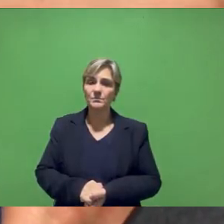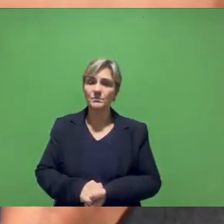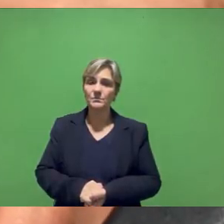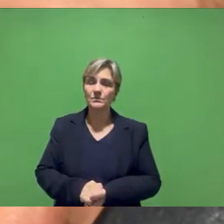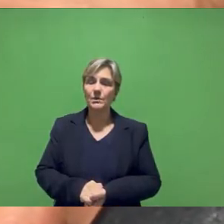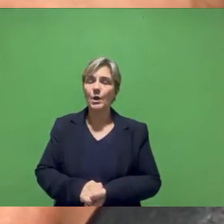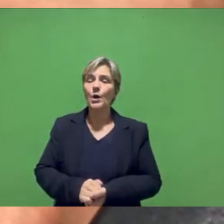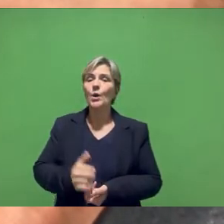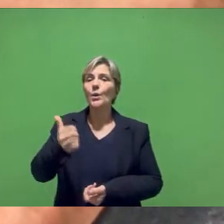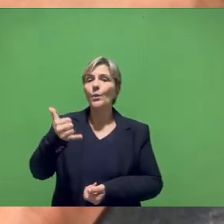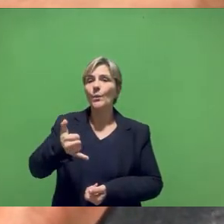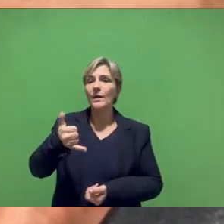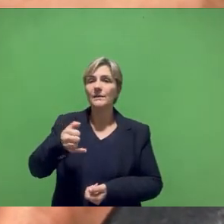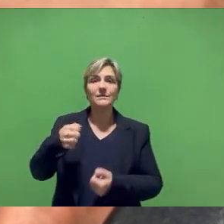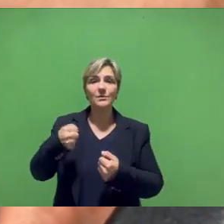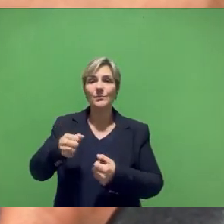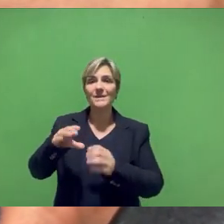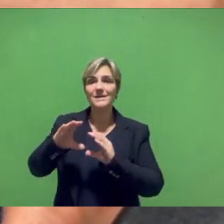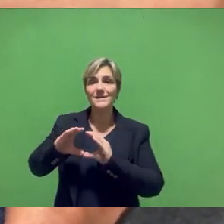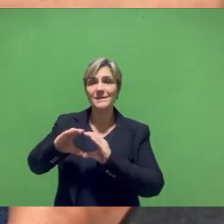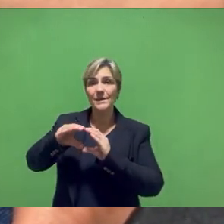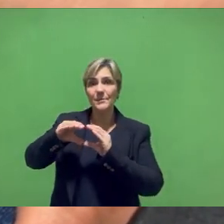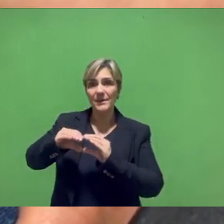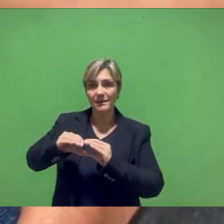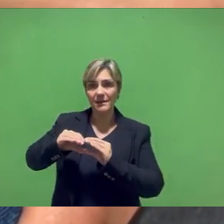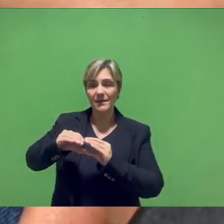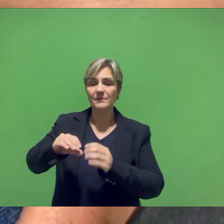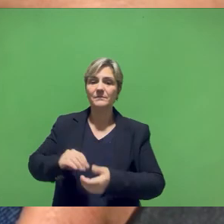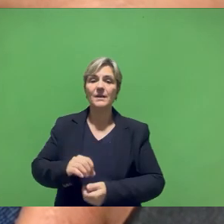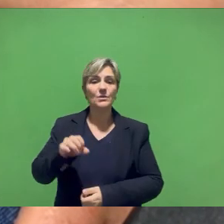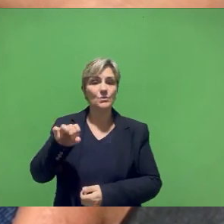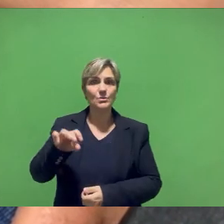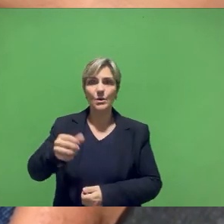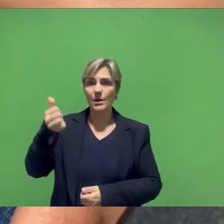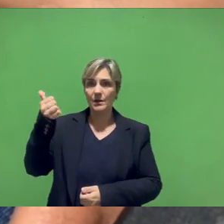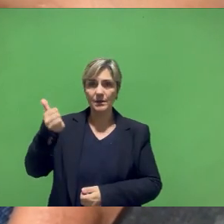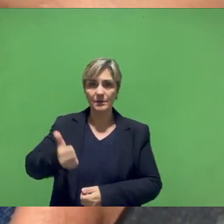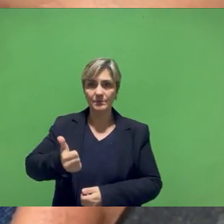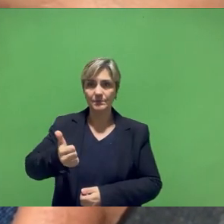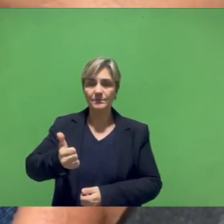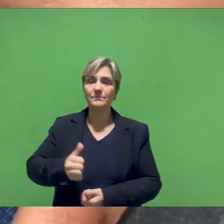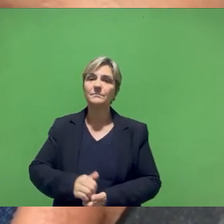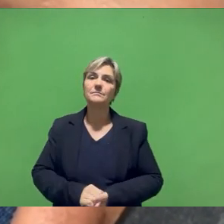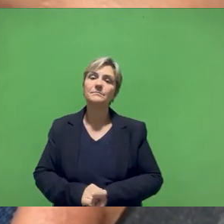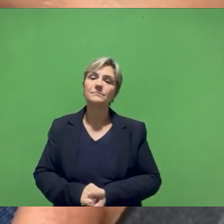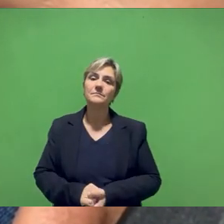prega. Eu vou simplesmente na perpendicular, 90 graus,